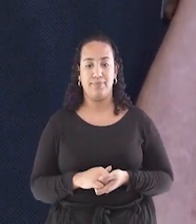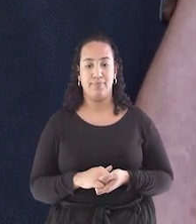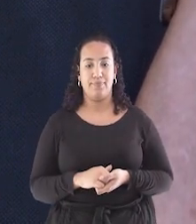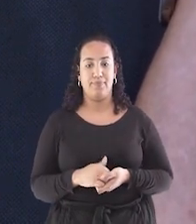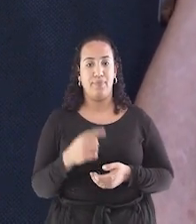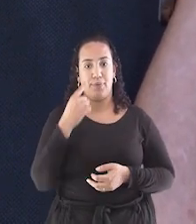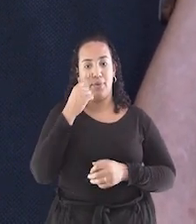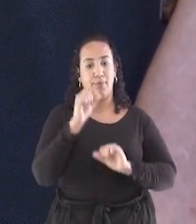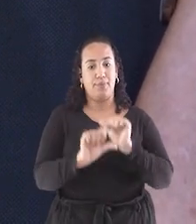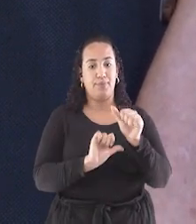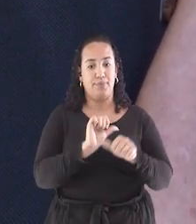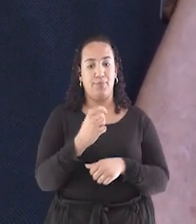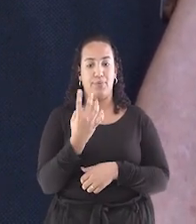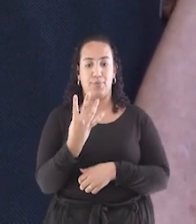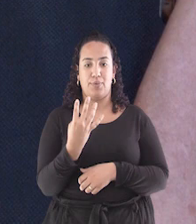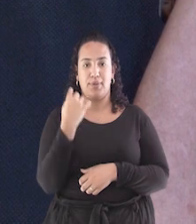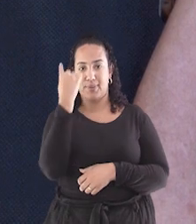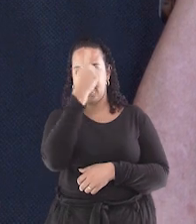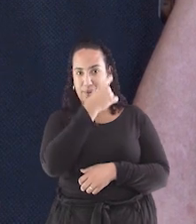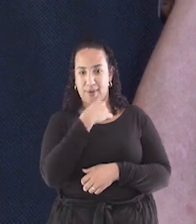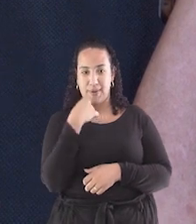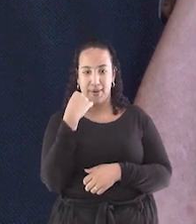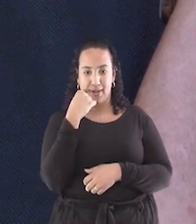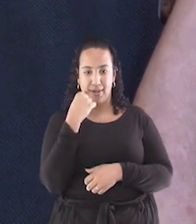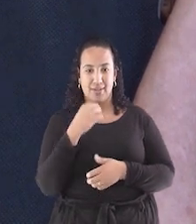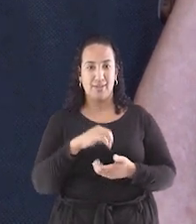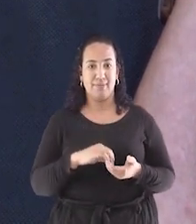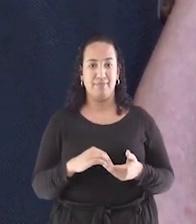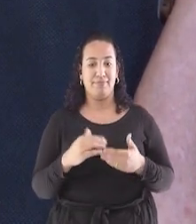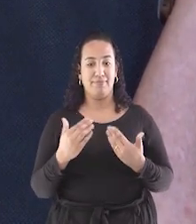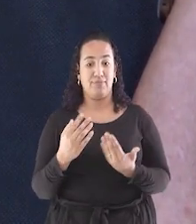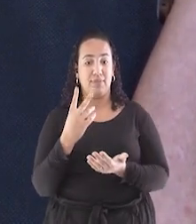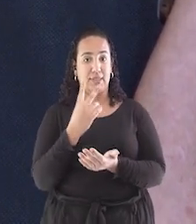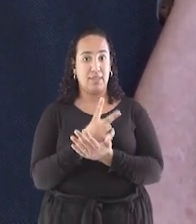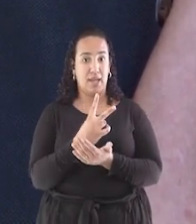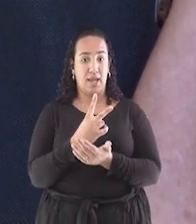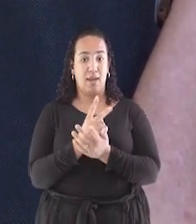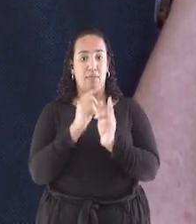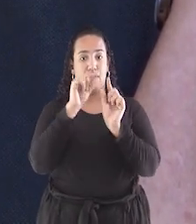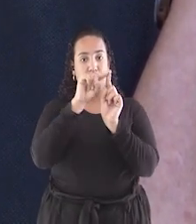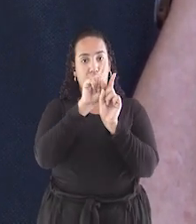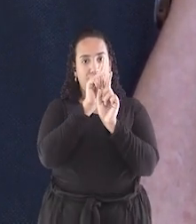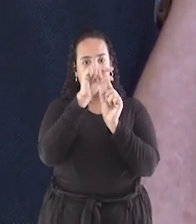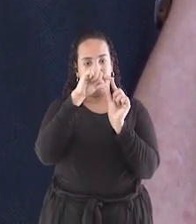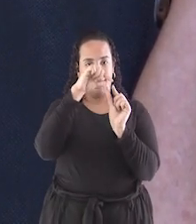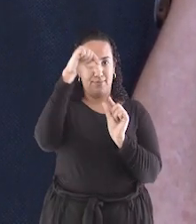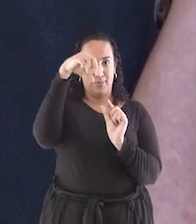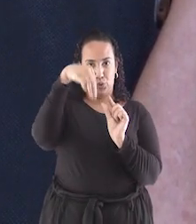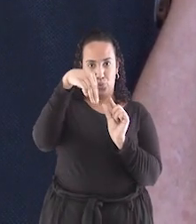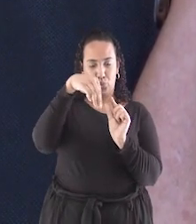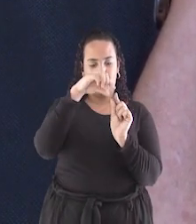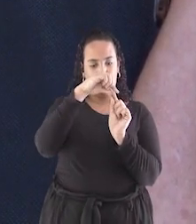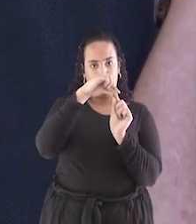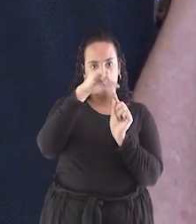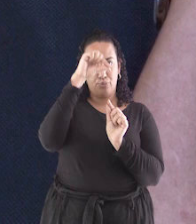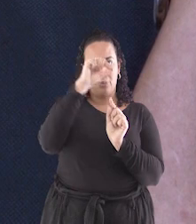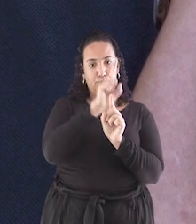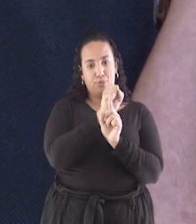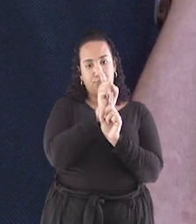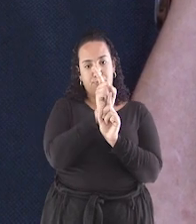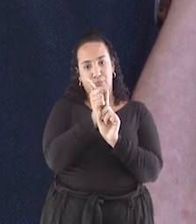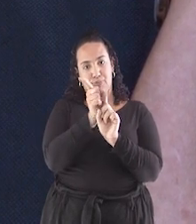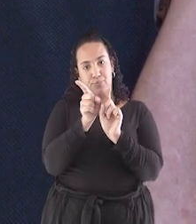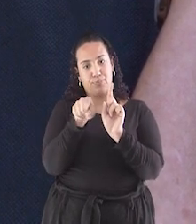ele foi para 4 horas. Então, a cada volta completa do ponteiro dos minutos, o ponteiro das